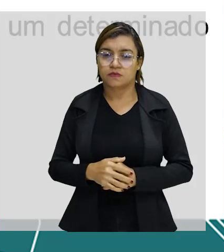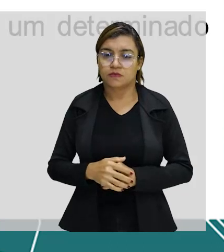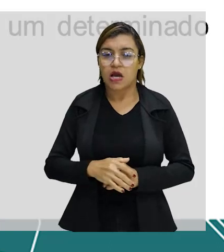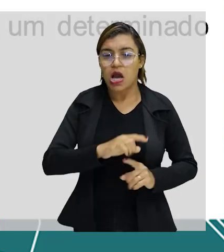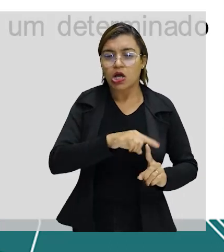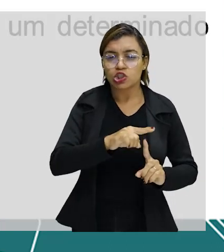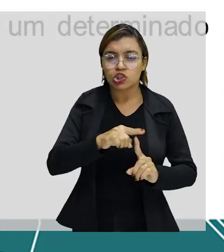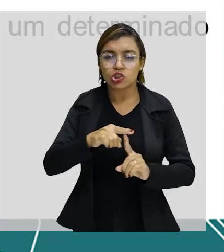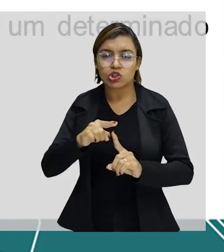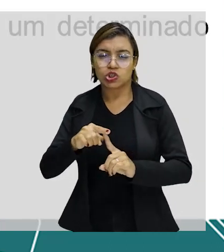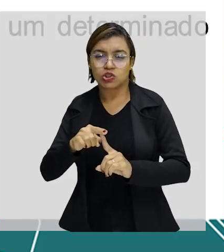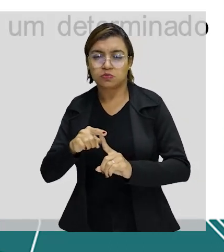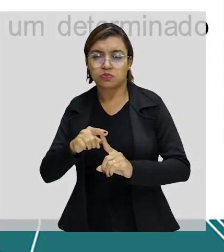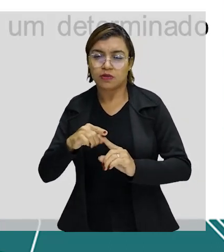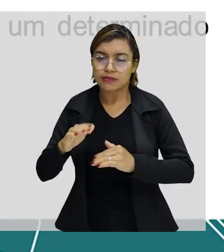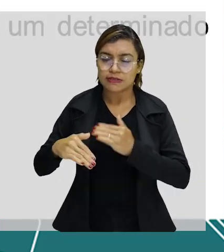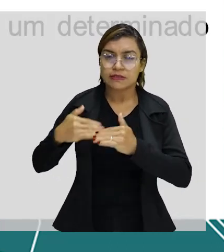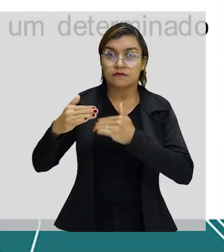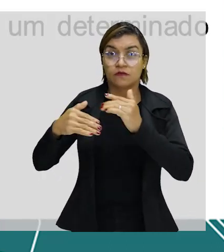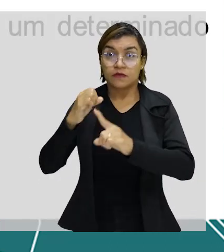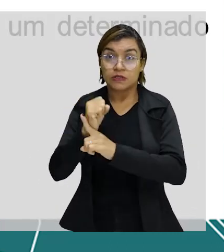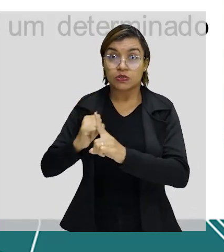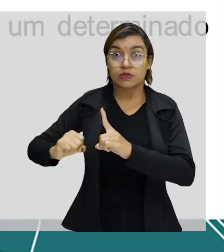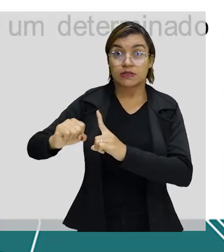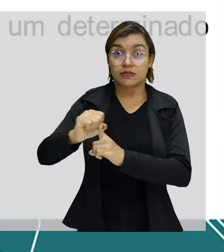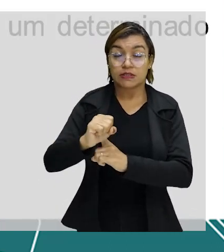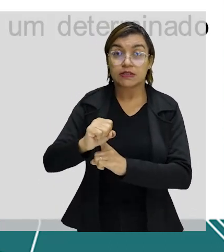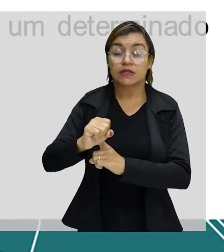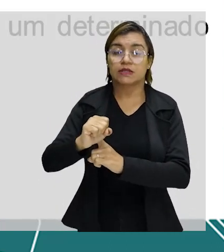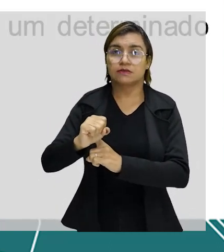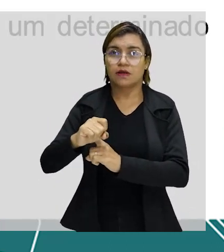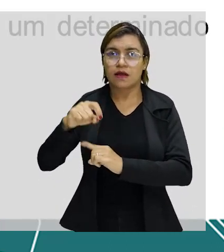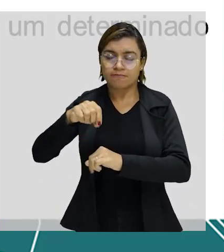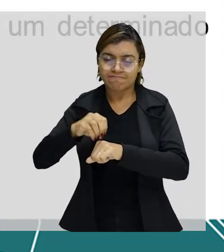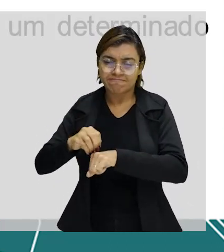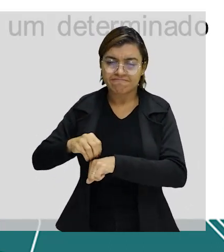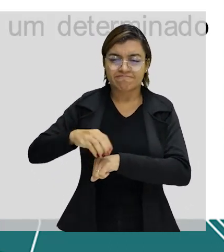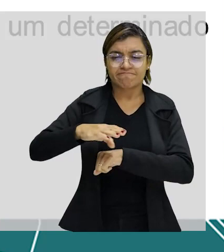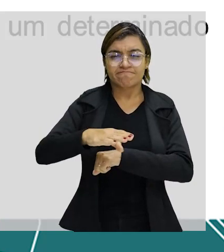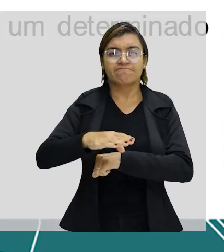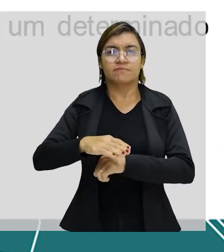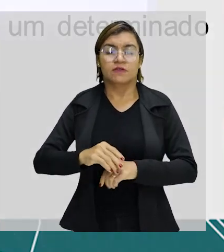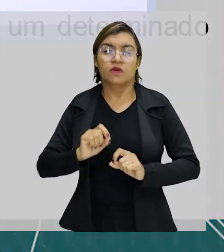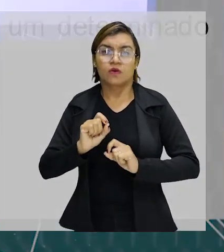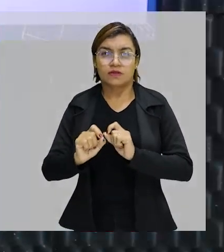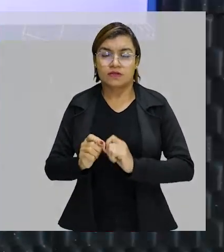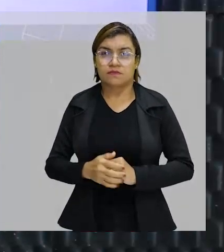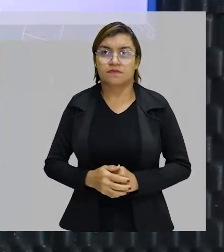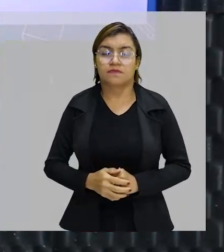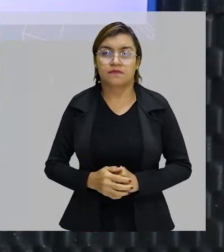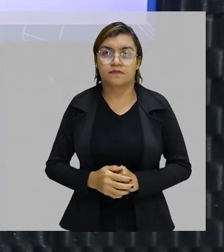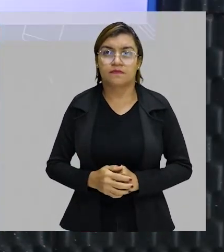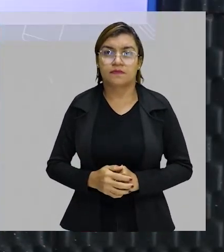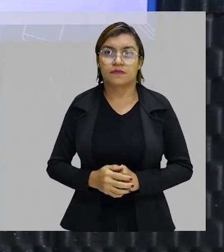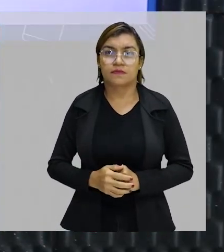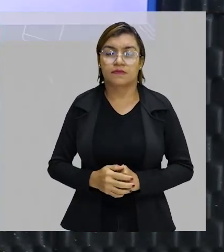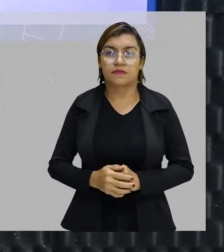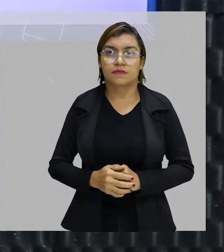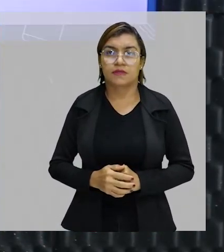estereótipos que se desenvolveram na sociedade, que vão sendo transmitidos, de certa maneira, a partir dos